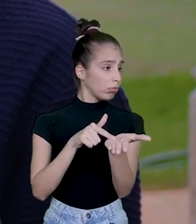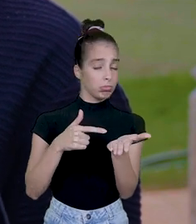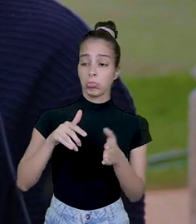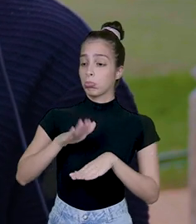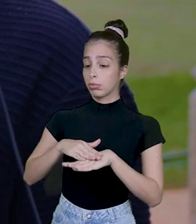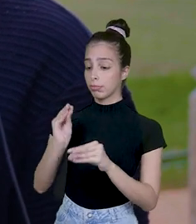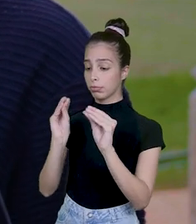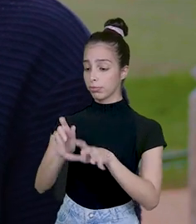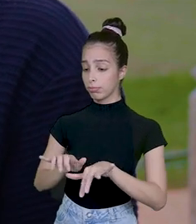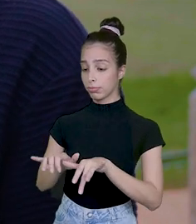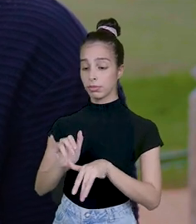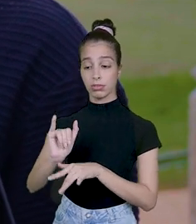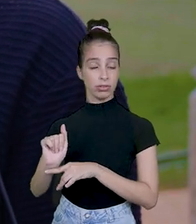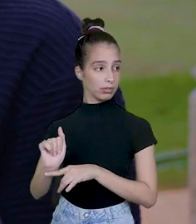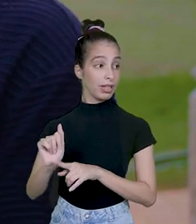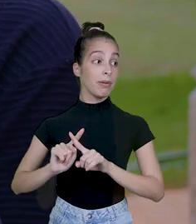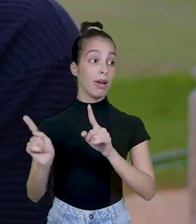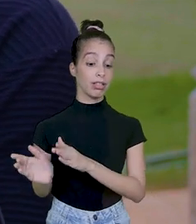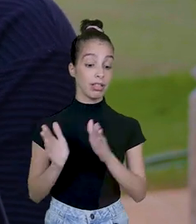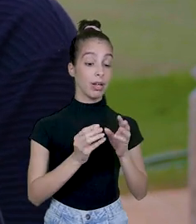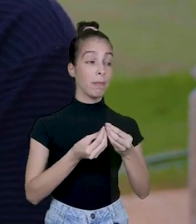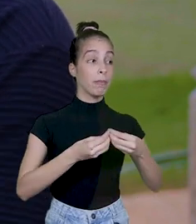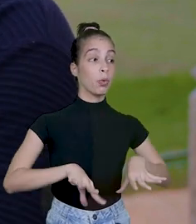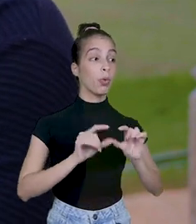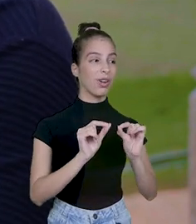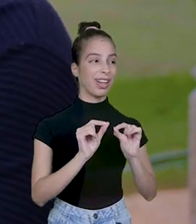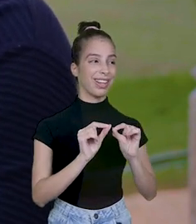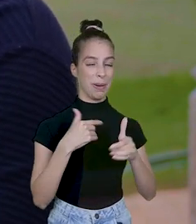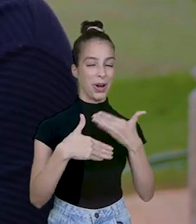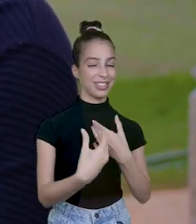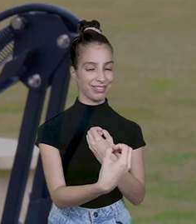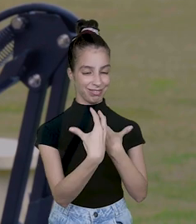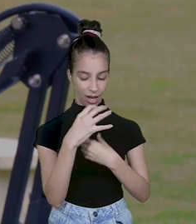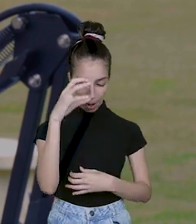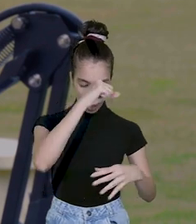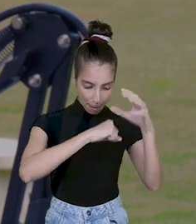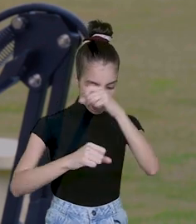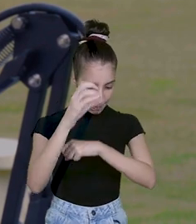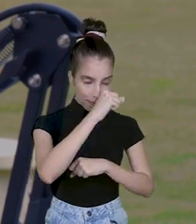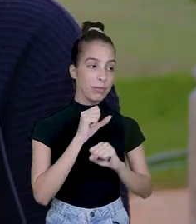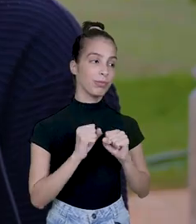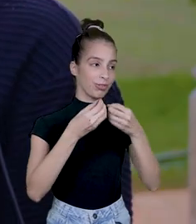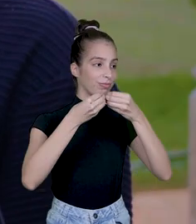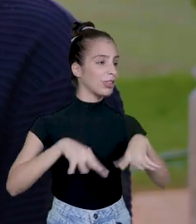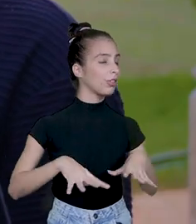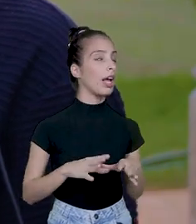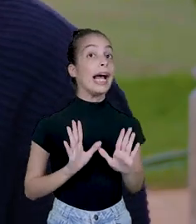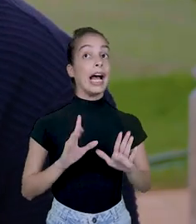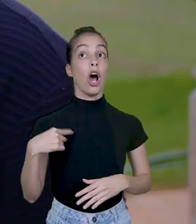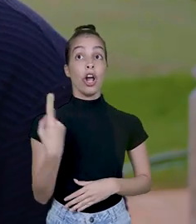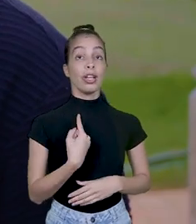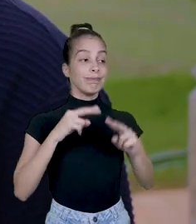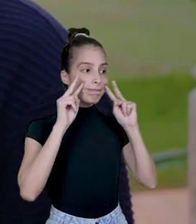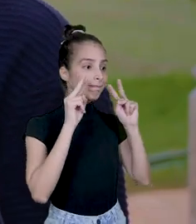Artificial por outro lado não vai isso vai prejudicar o o processo de ensino aprendizagem tá e Então como que a gente vai encarar isso